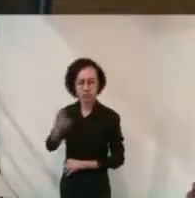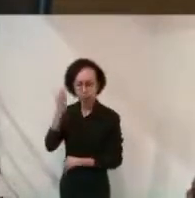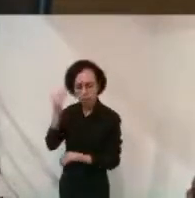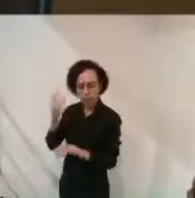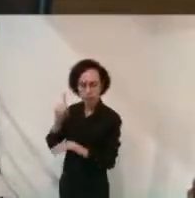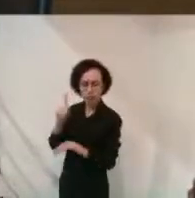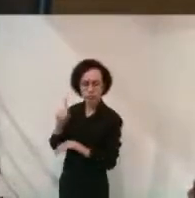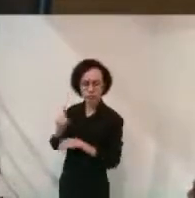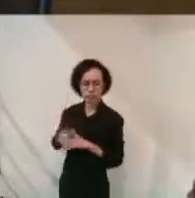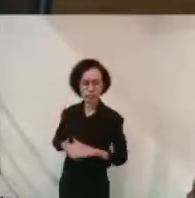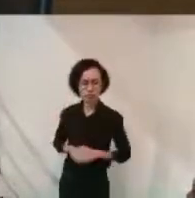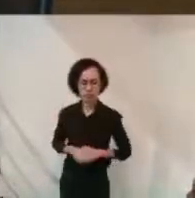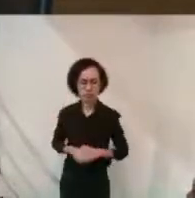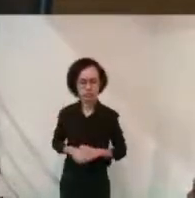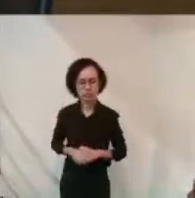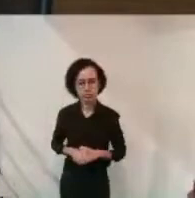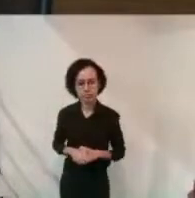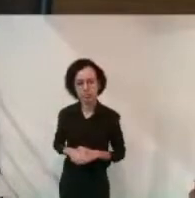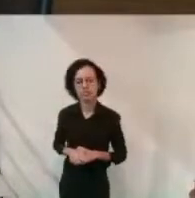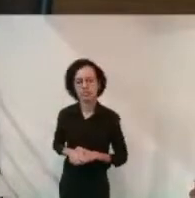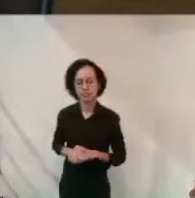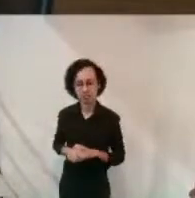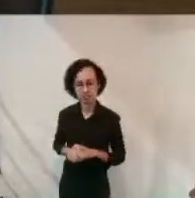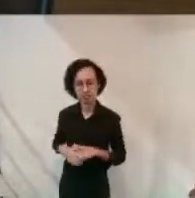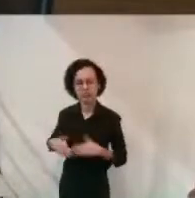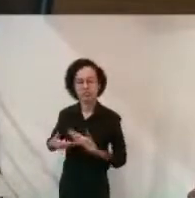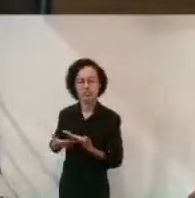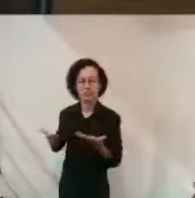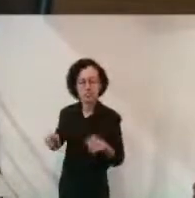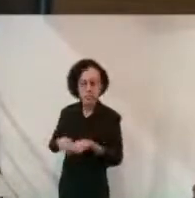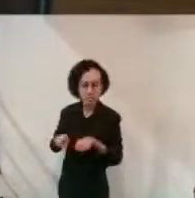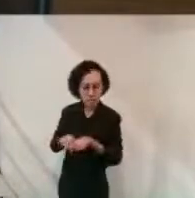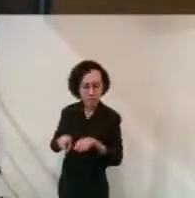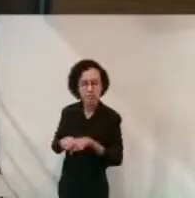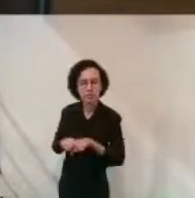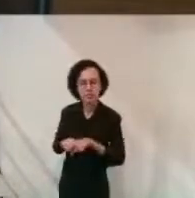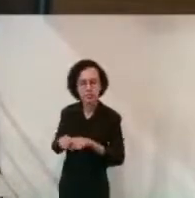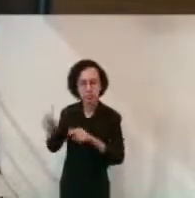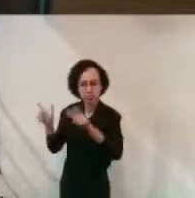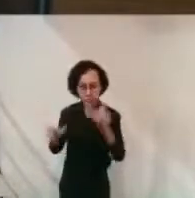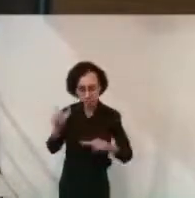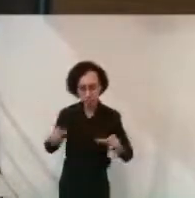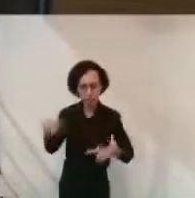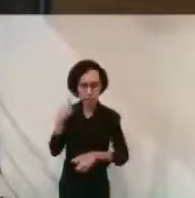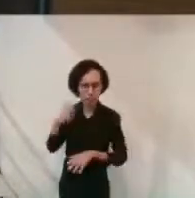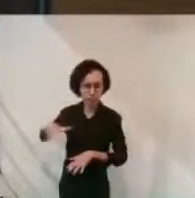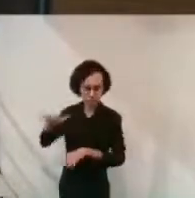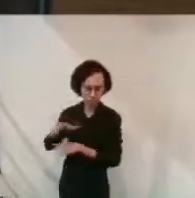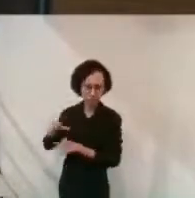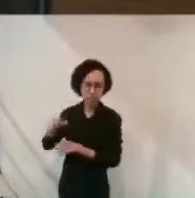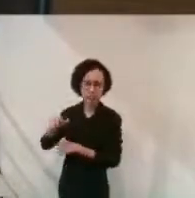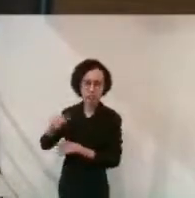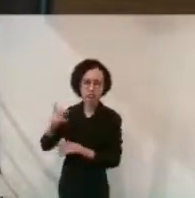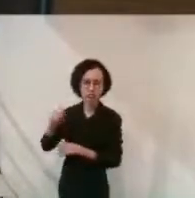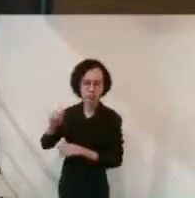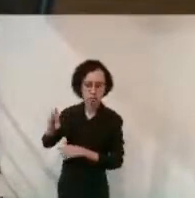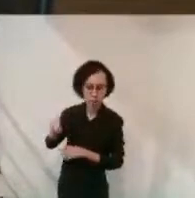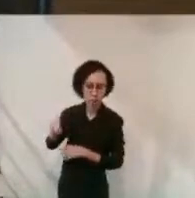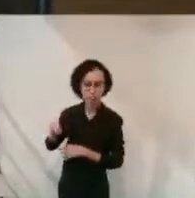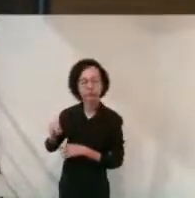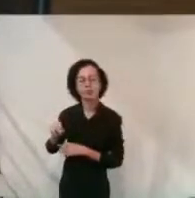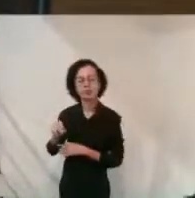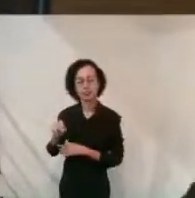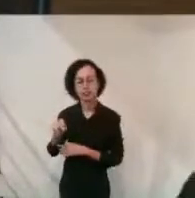poder sediar aqui em Pernambuco. Quero saudar também a pessoa do nosso procurador, doutor Paulo Augusto,